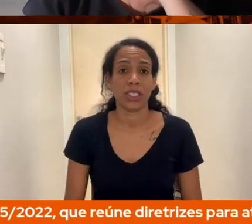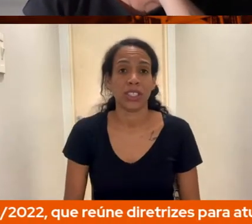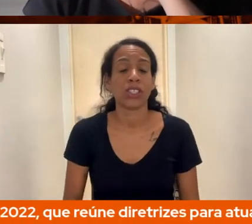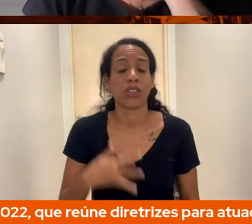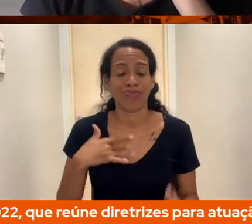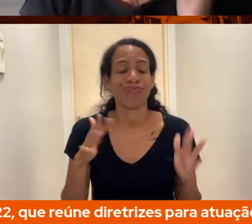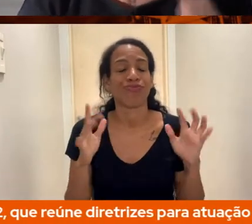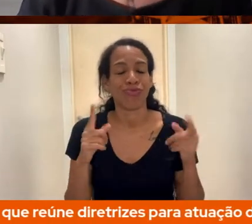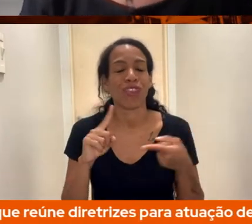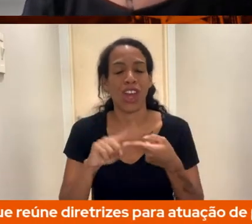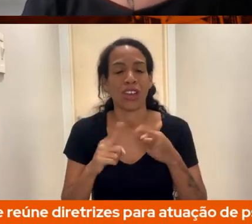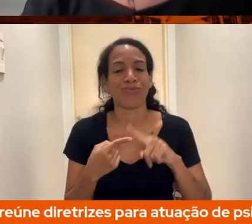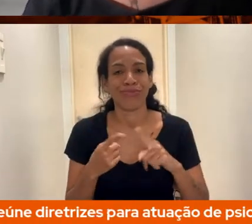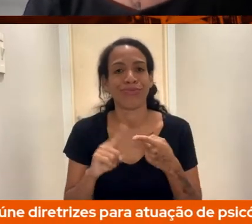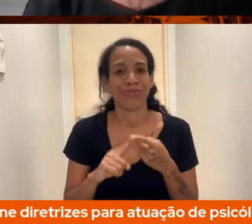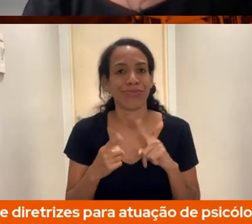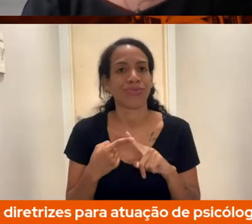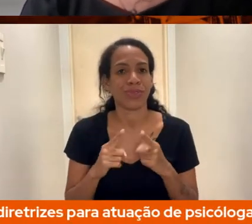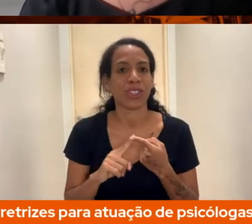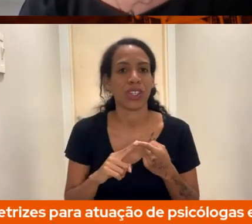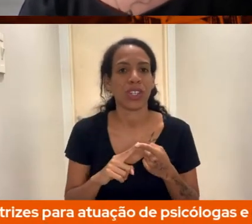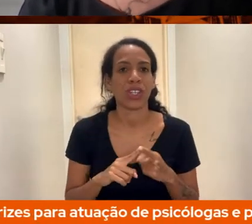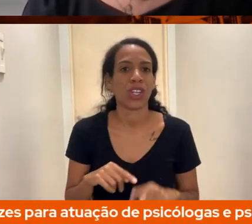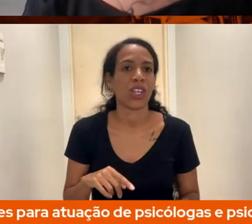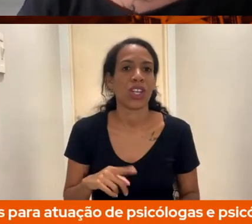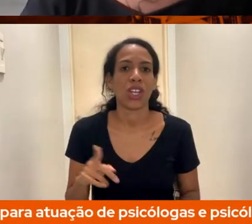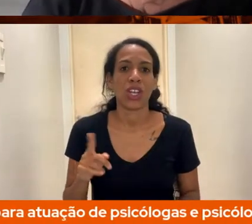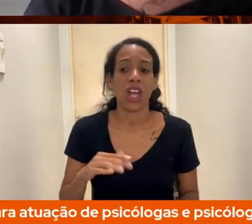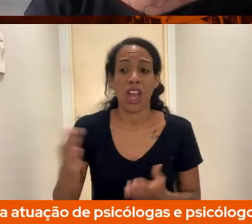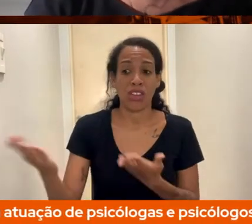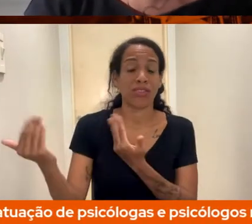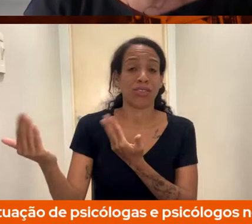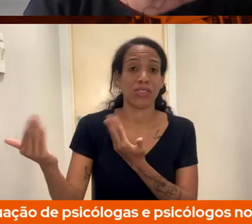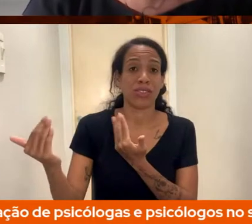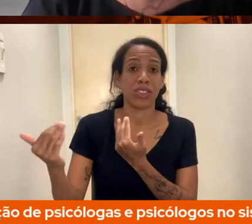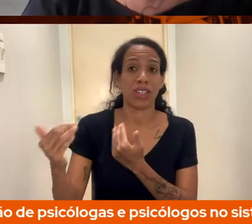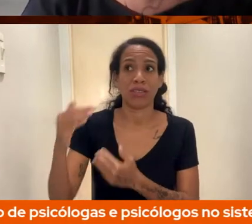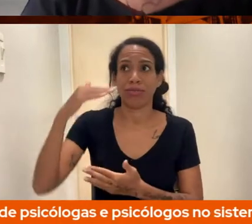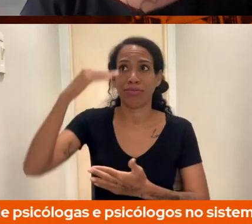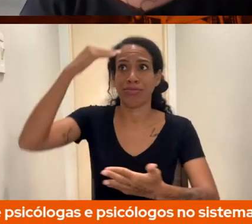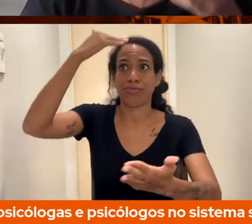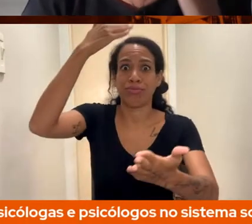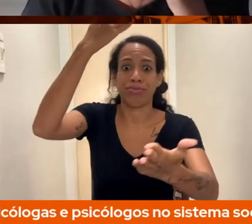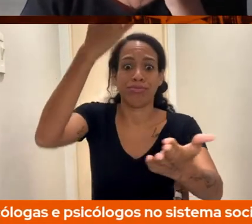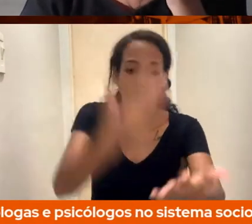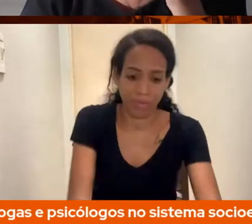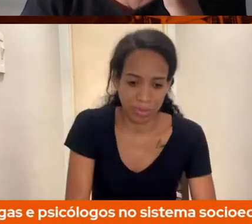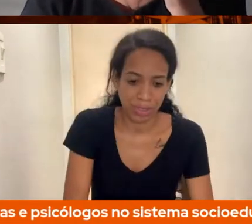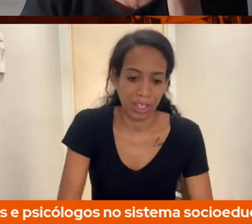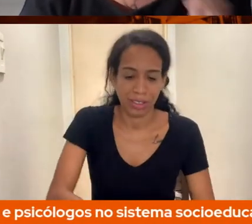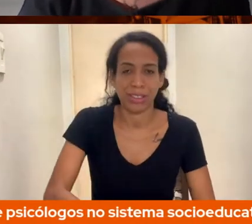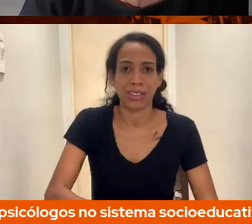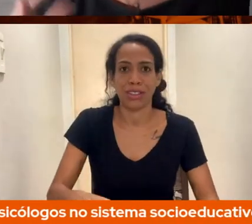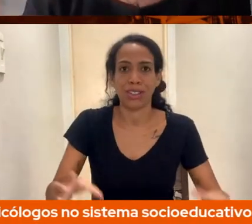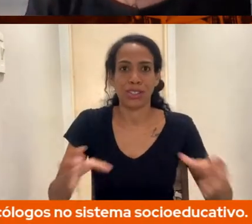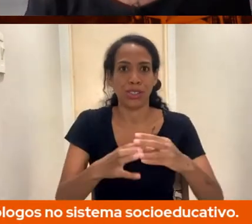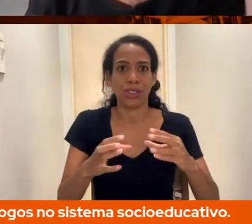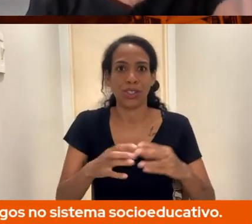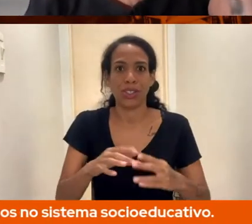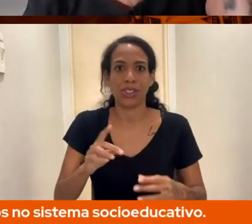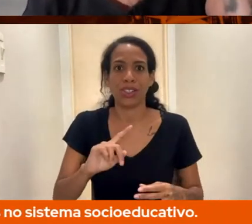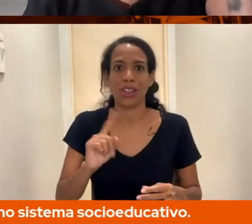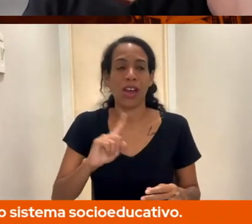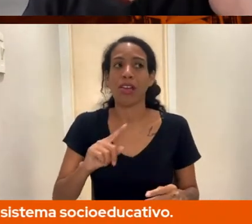concordo completamente. Não é como se os adolescentes caíssem de paraquedas na nossa sociedade, né? Eles são forjados na